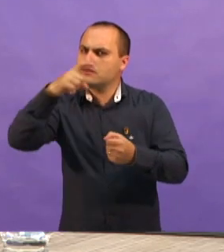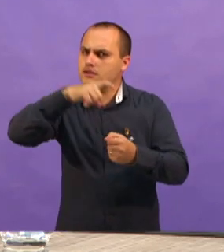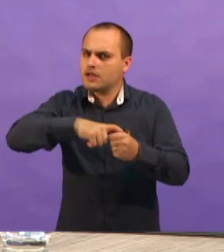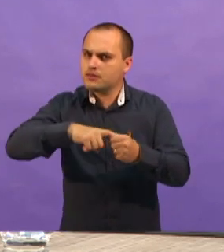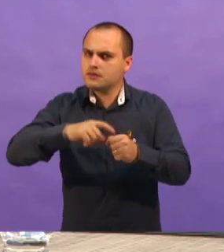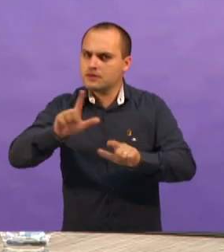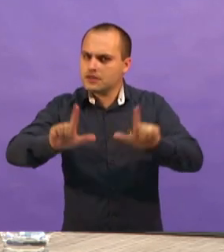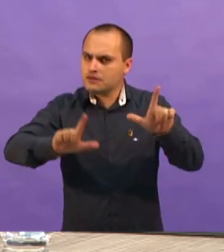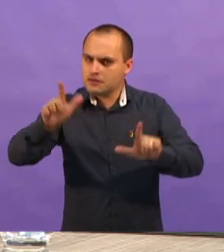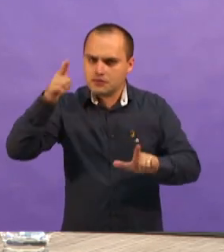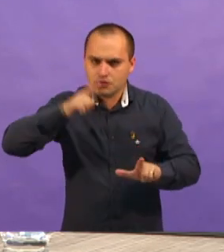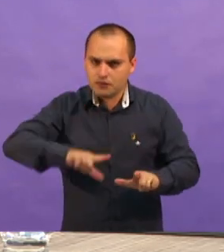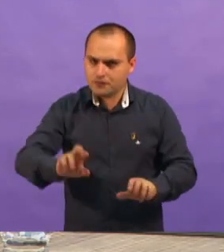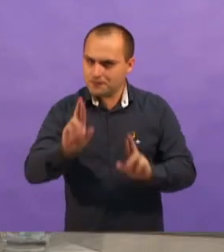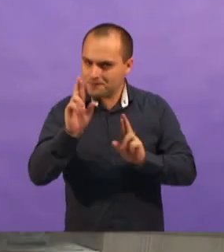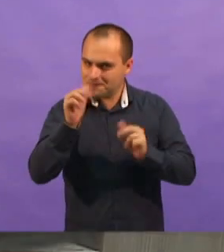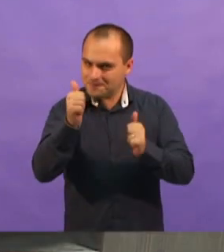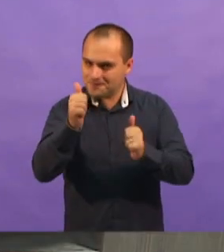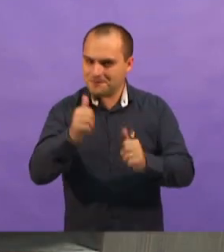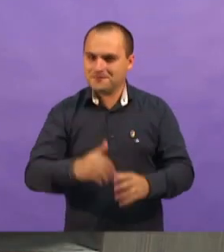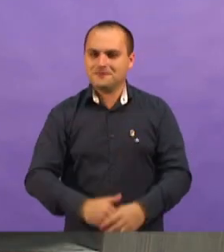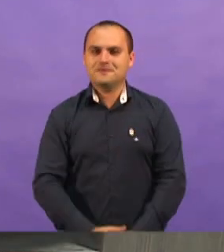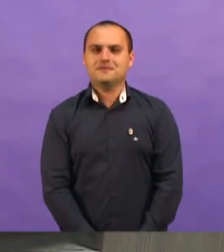Aberta. Até já!